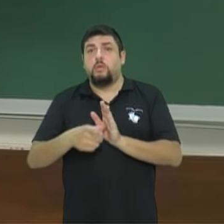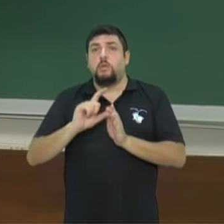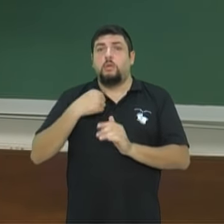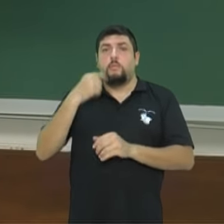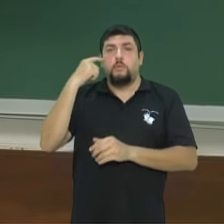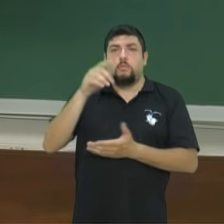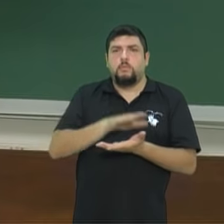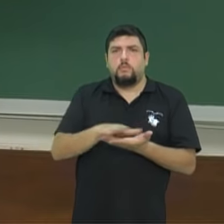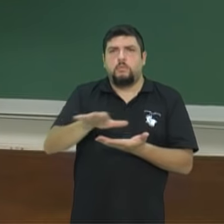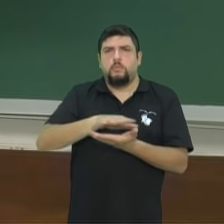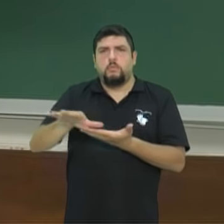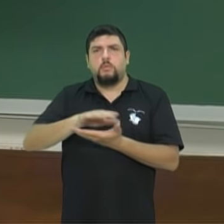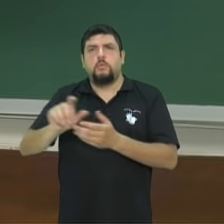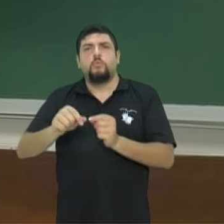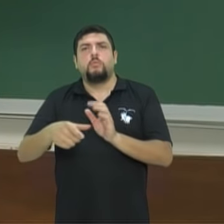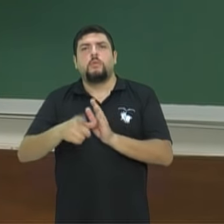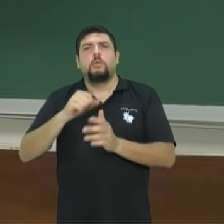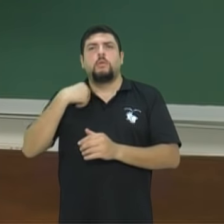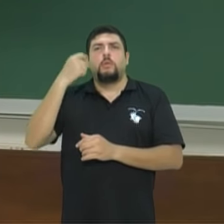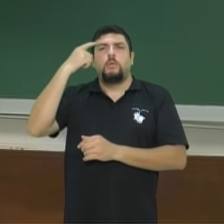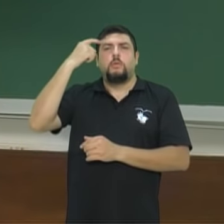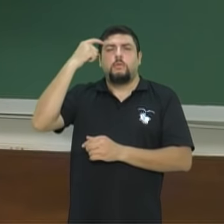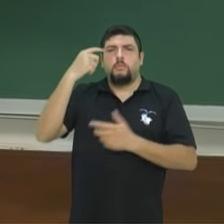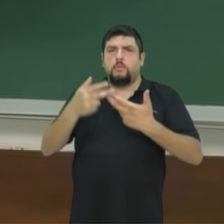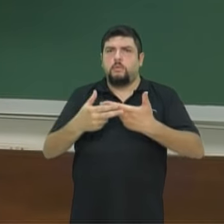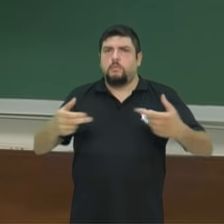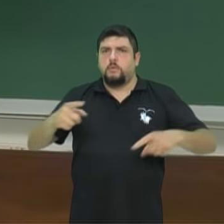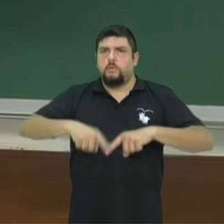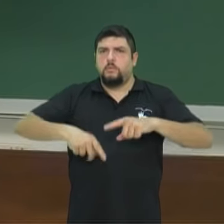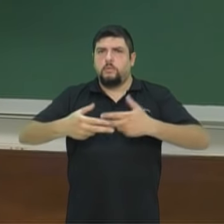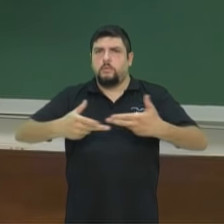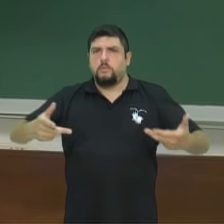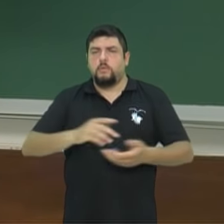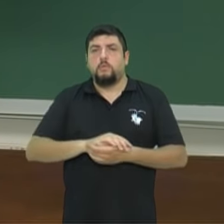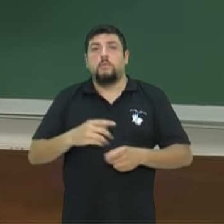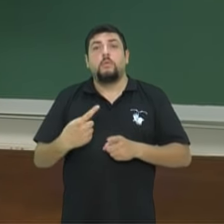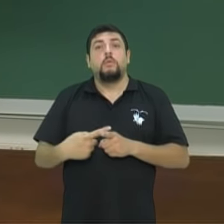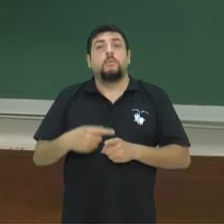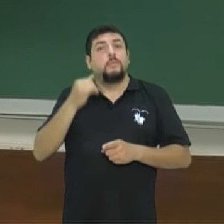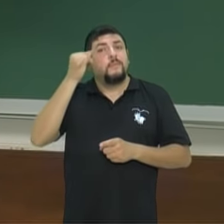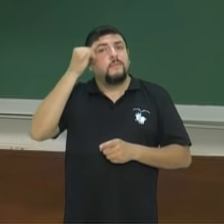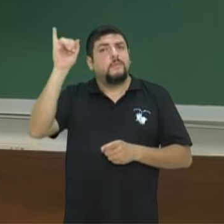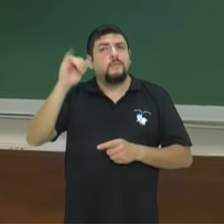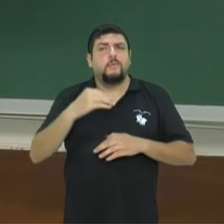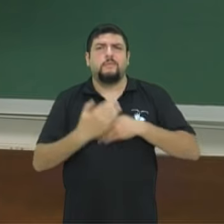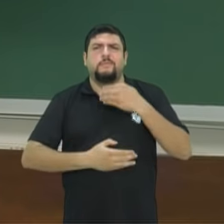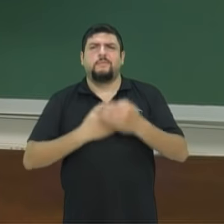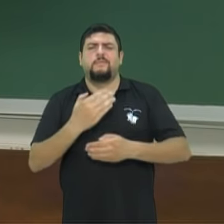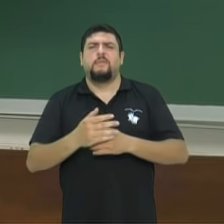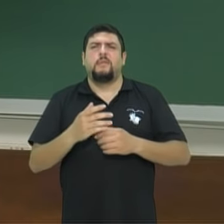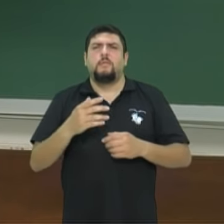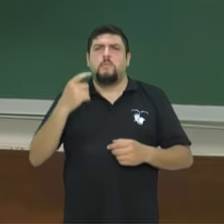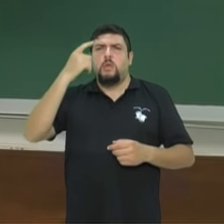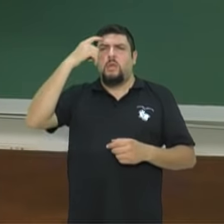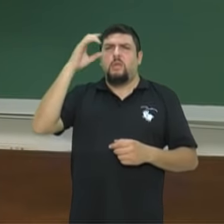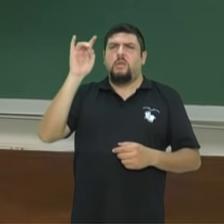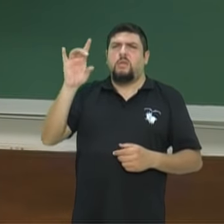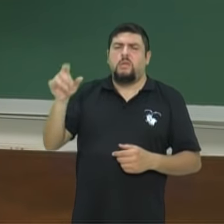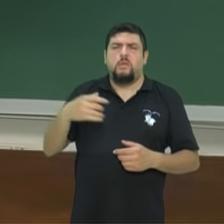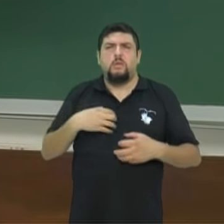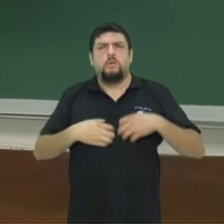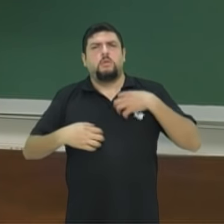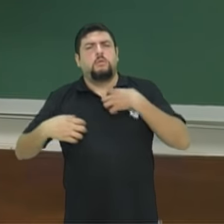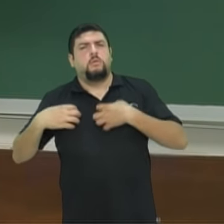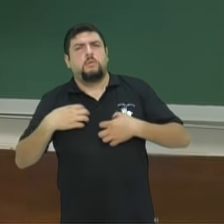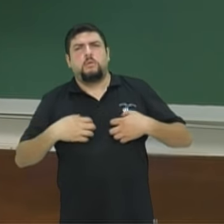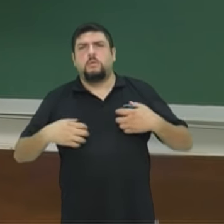exageradamente produtos, muitas vezes, desnecessários, certo? Por quê? Porque daí a pessoa fica com dor de cabeça, né? Fica nervoso, o pagamento